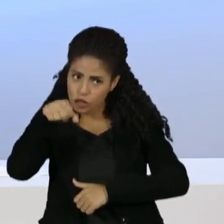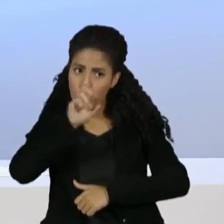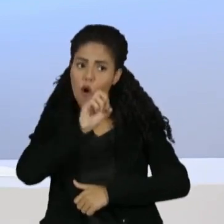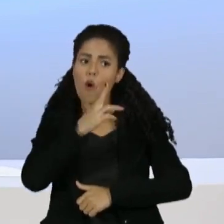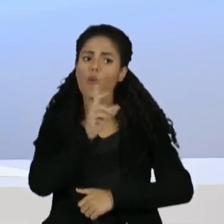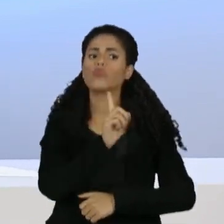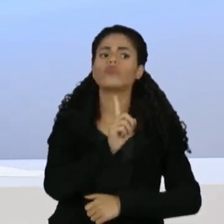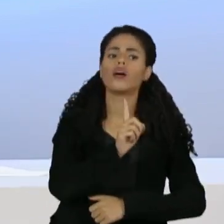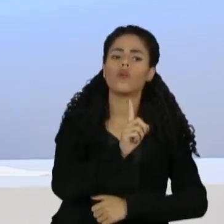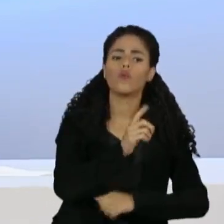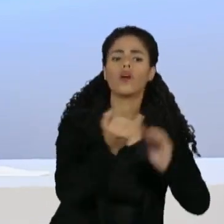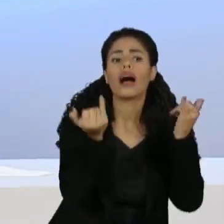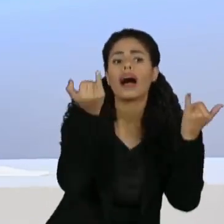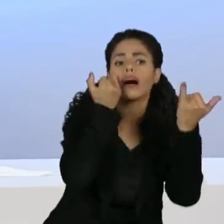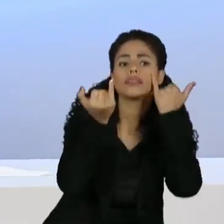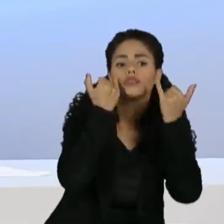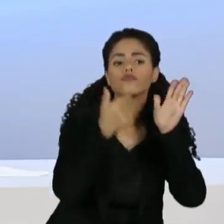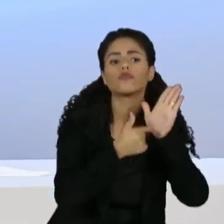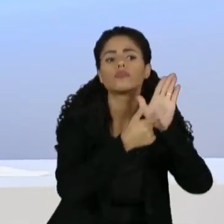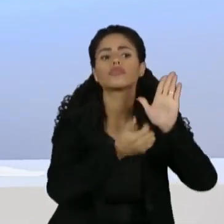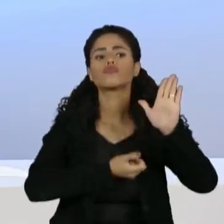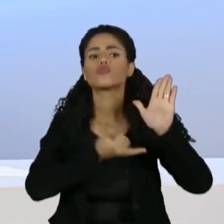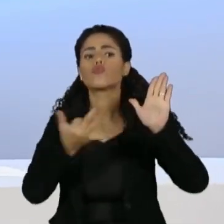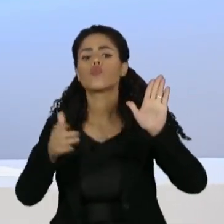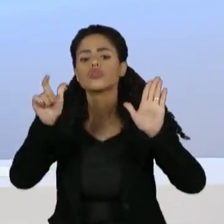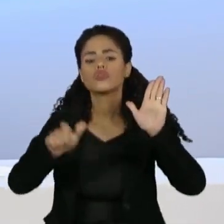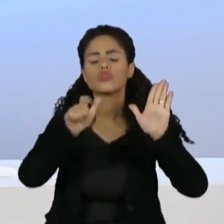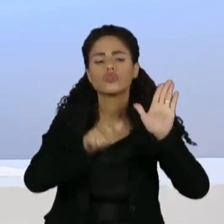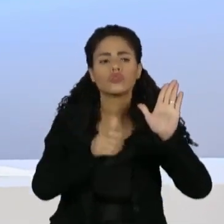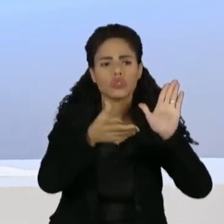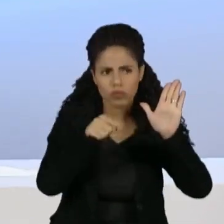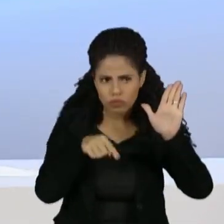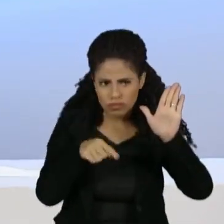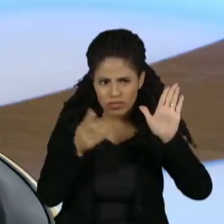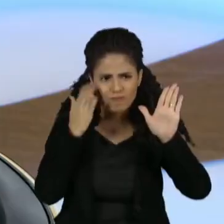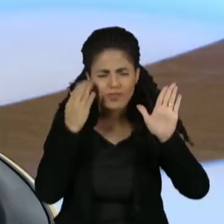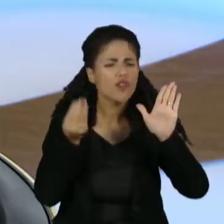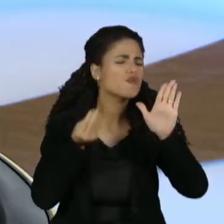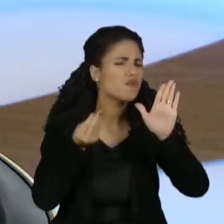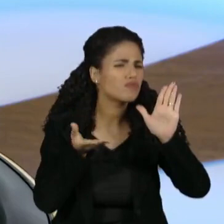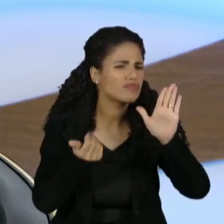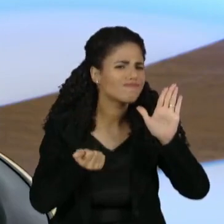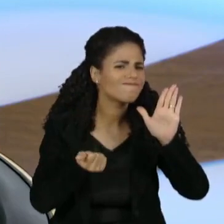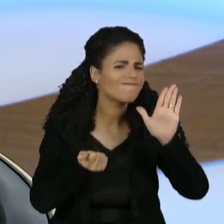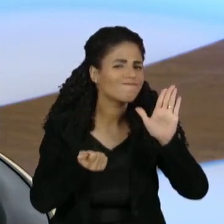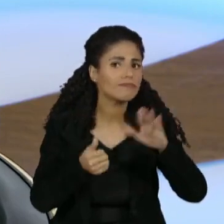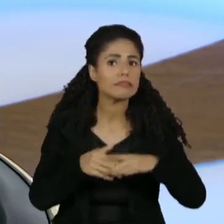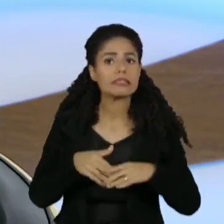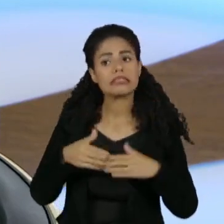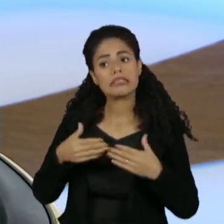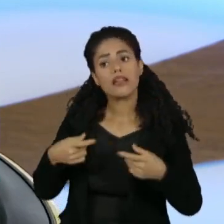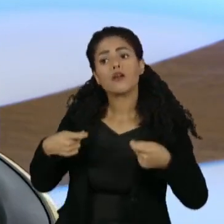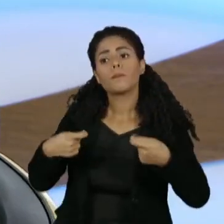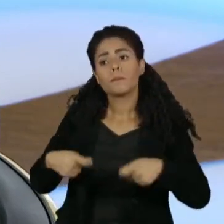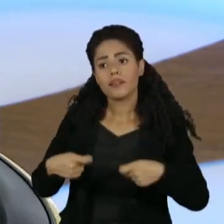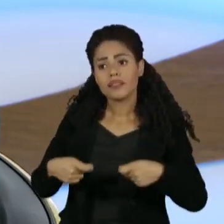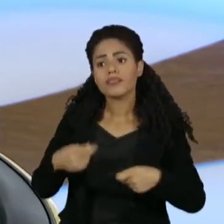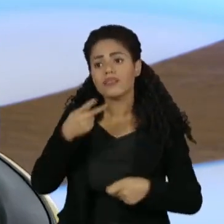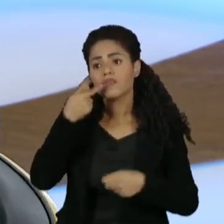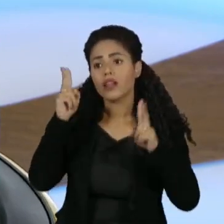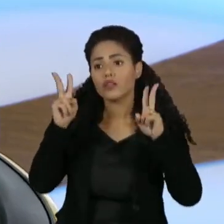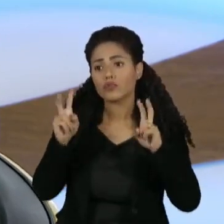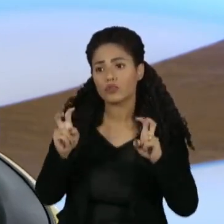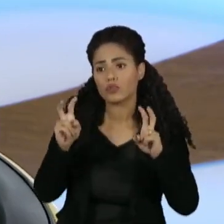isso, mas o debate público está na boca de todo mundo. Como é que você vê essa questão? Eu vejo que é necessário falar sobre o